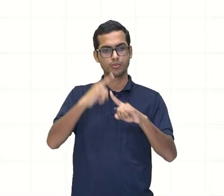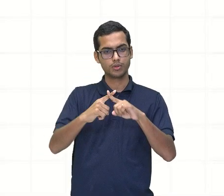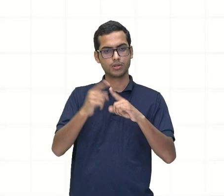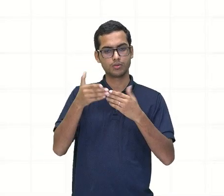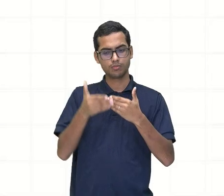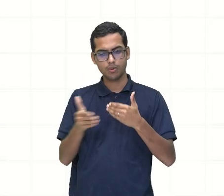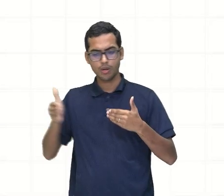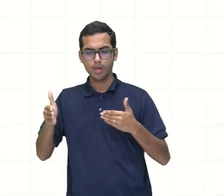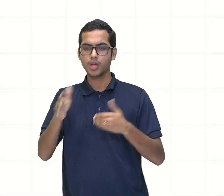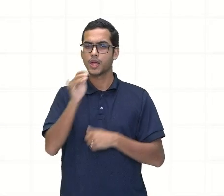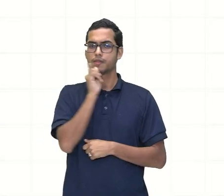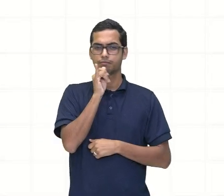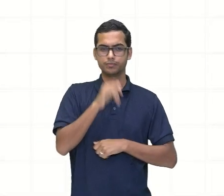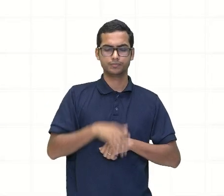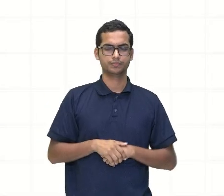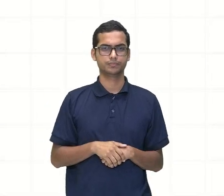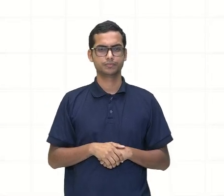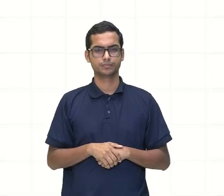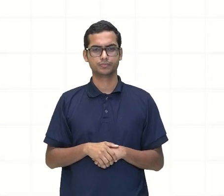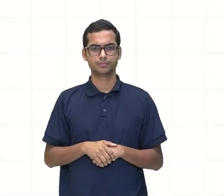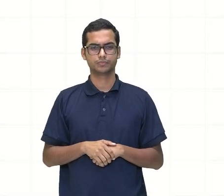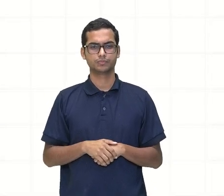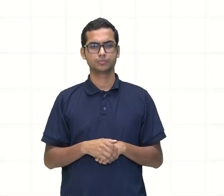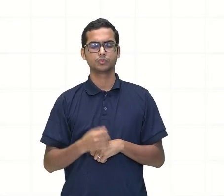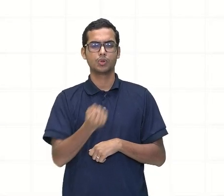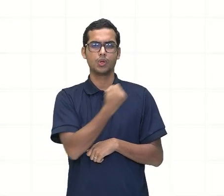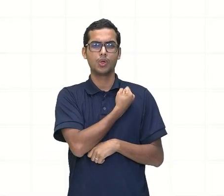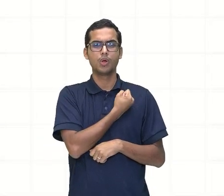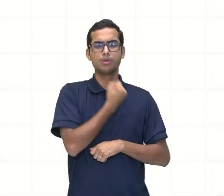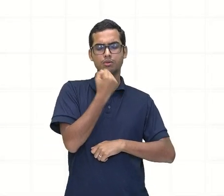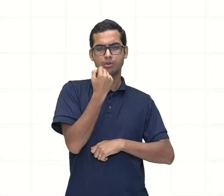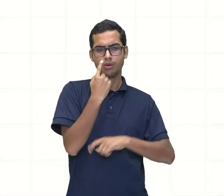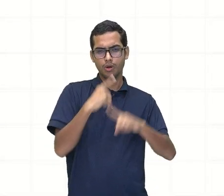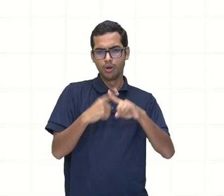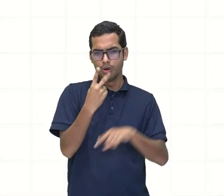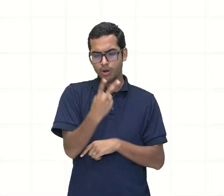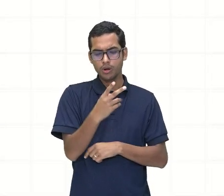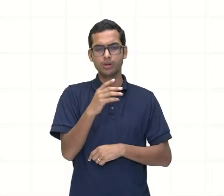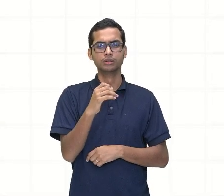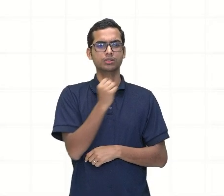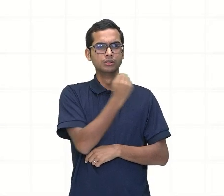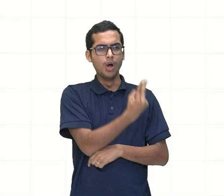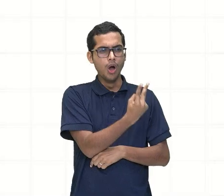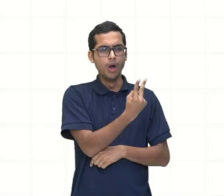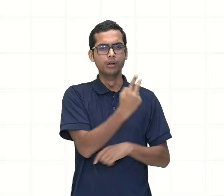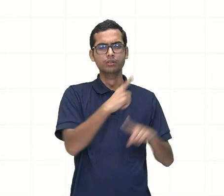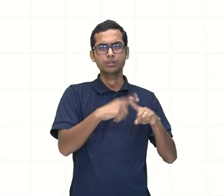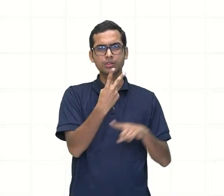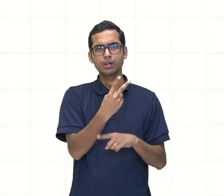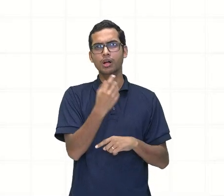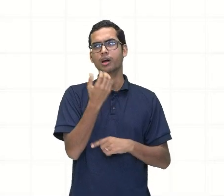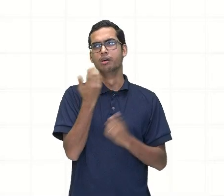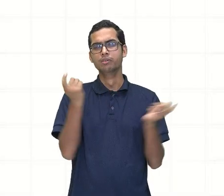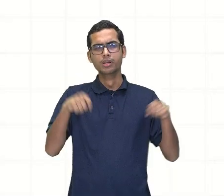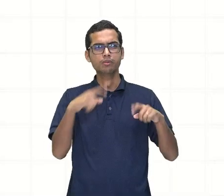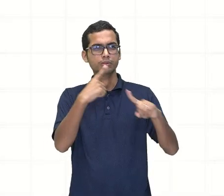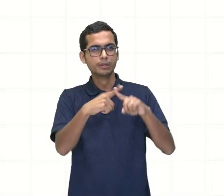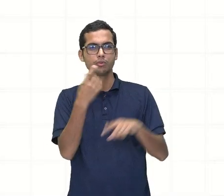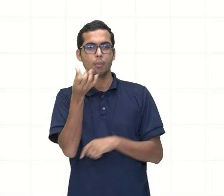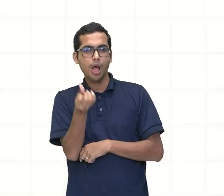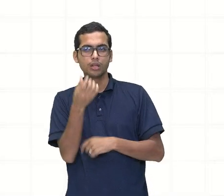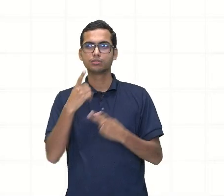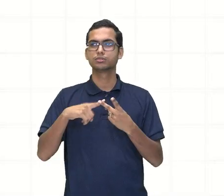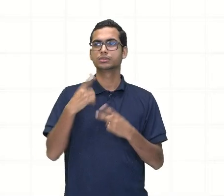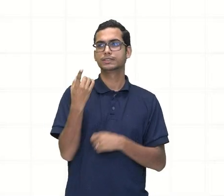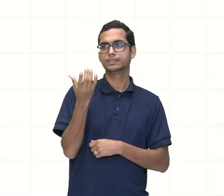o múltiplo de 2 vai ser 2, 4, 6, 8,